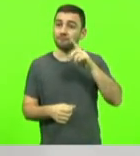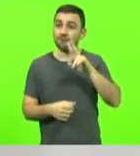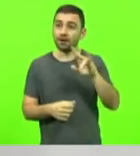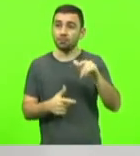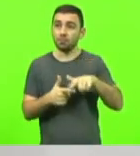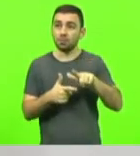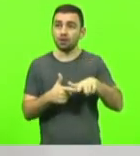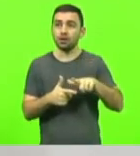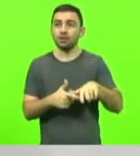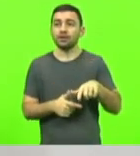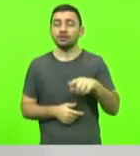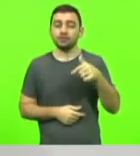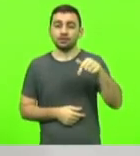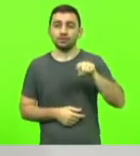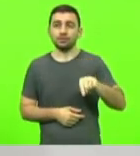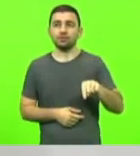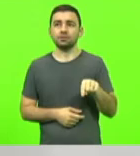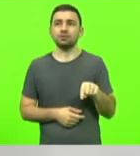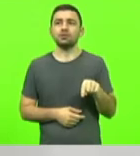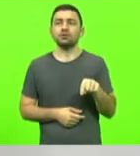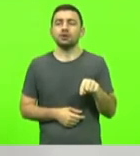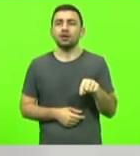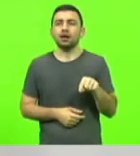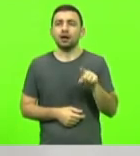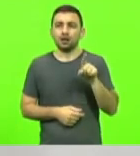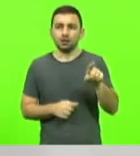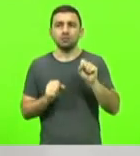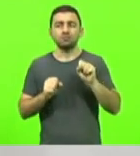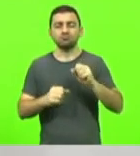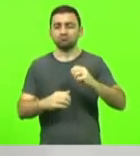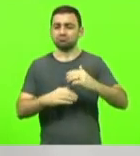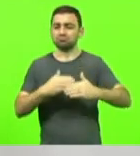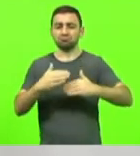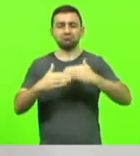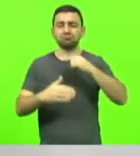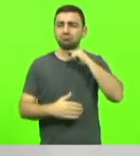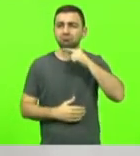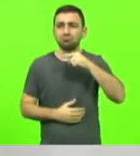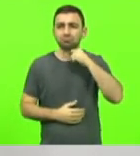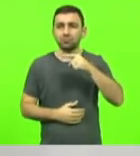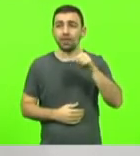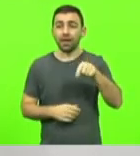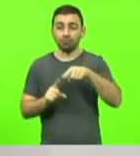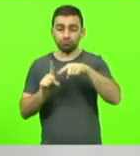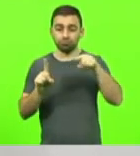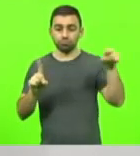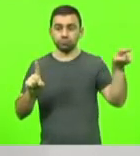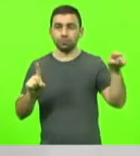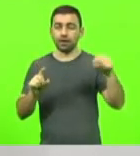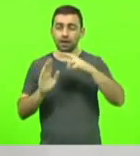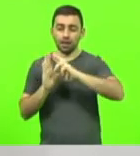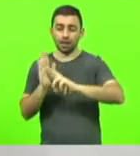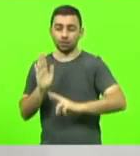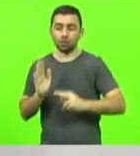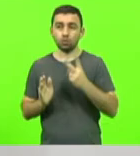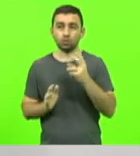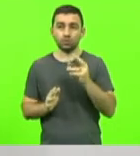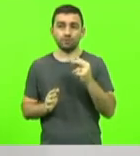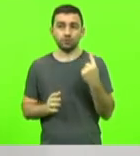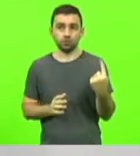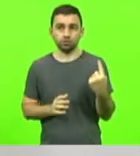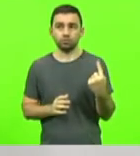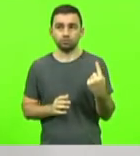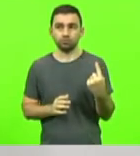mostram um progresso insuficiente. Os dados são do relatório Luz 2021,